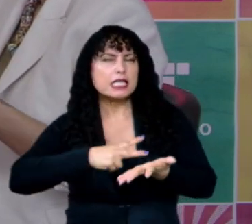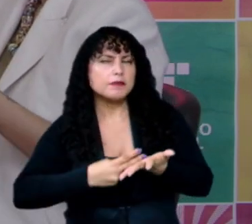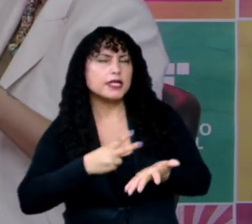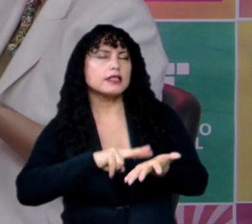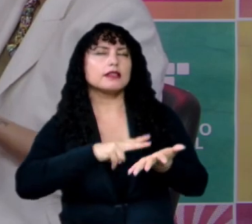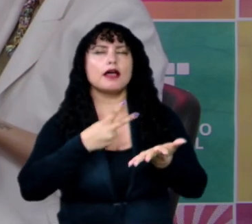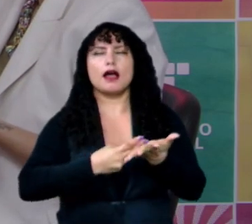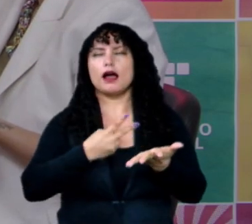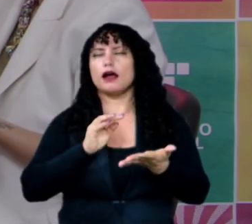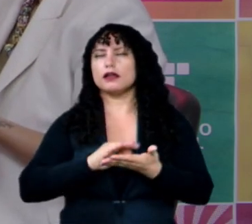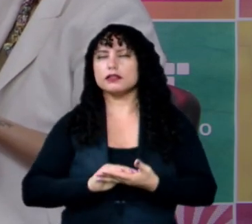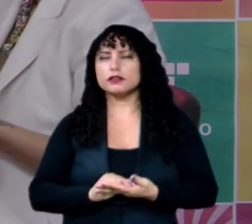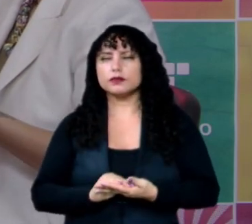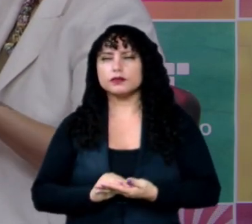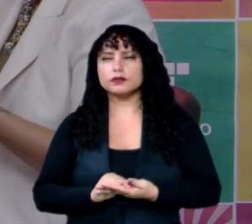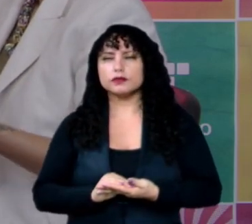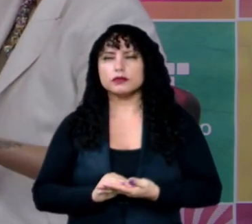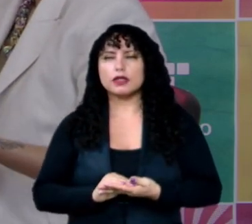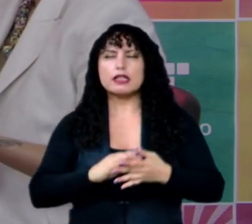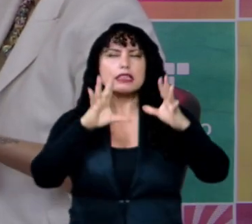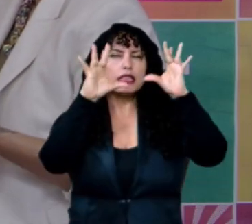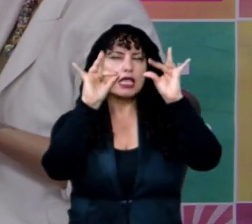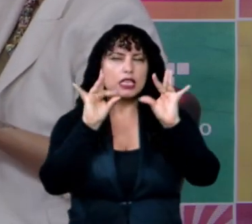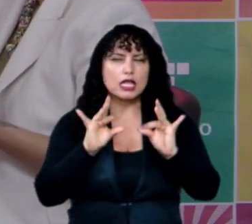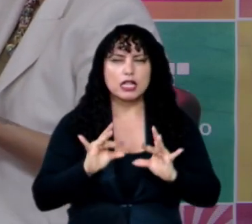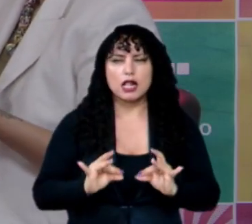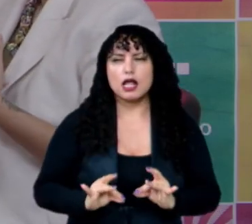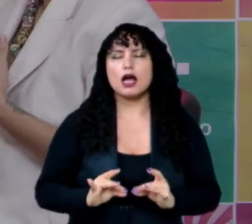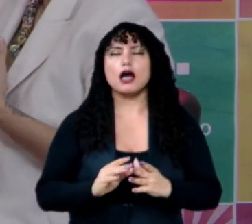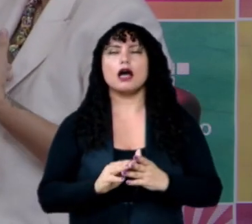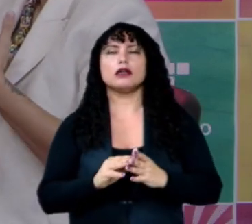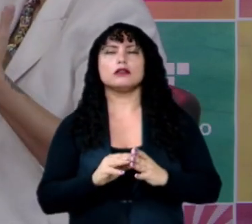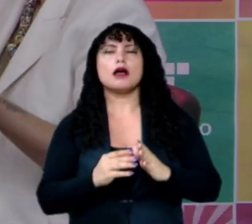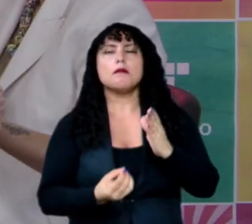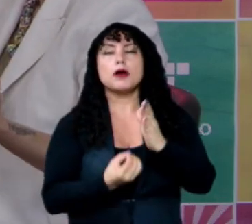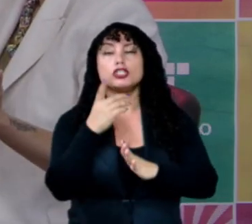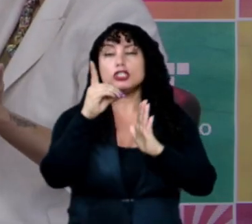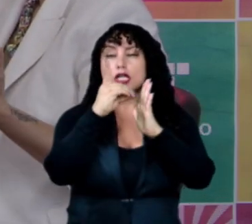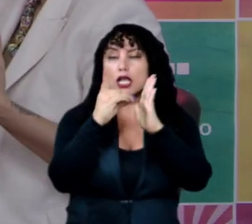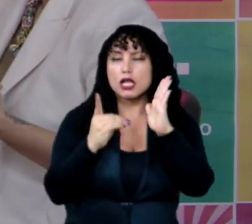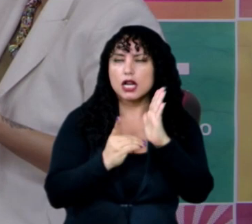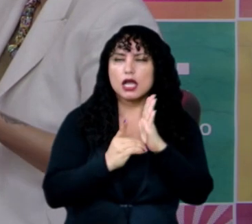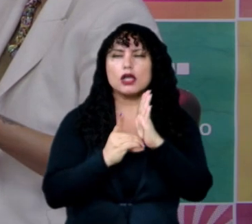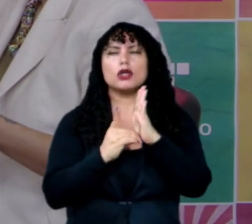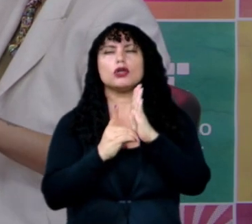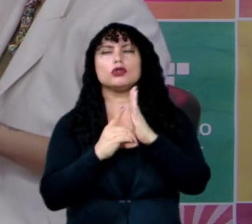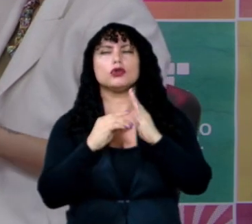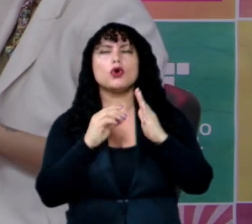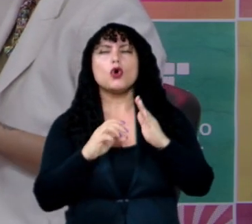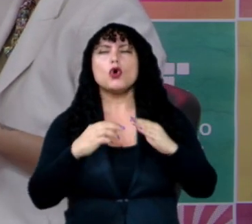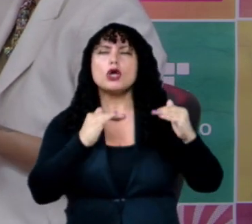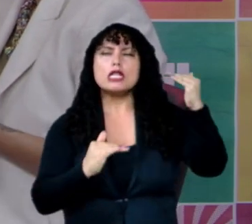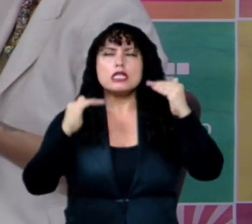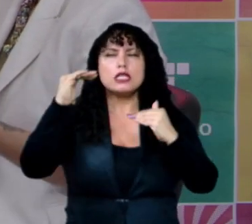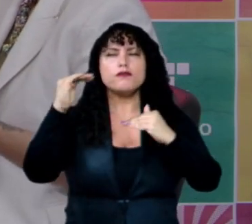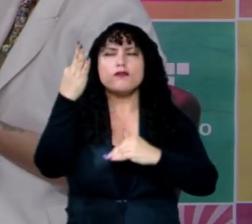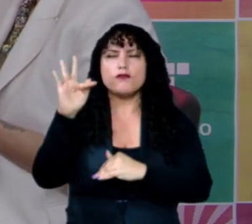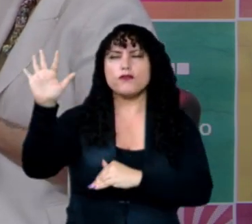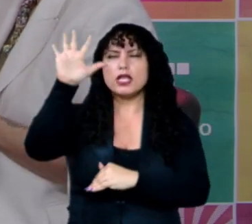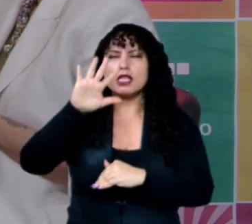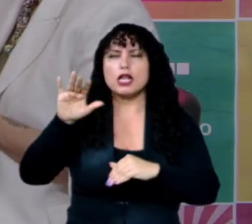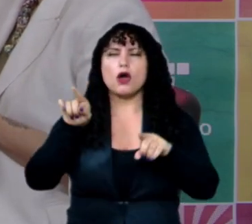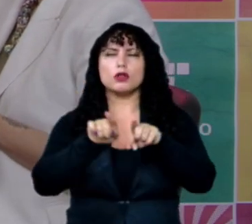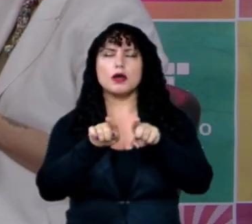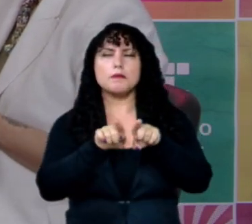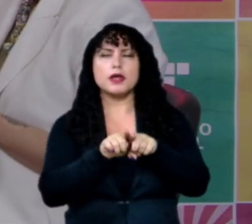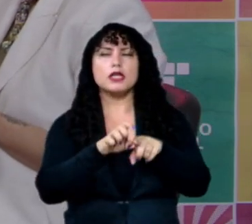interpretada e acho que detalhada por meio de decretos, tanto decreto no nível federal quanto nos níveis estadual